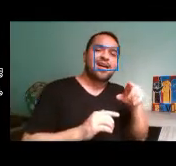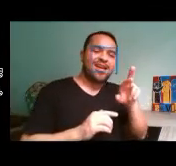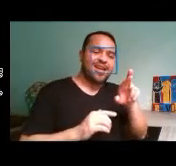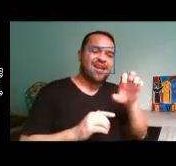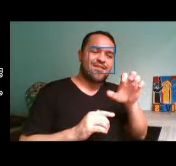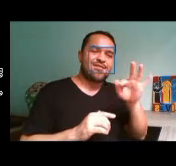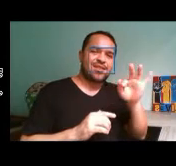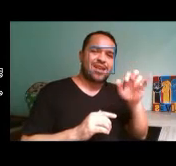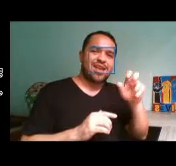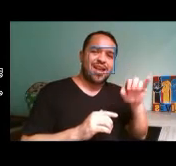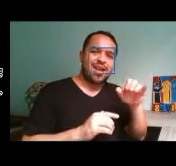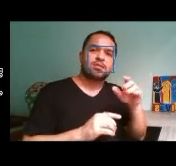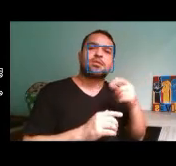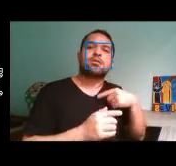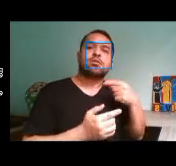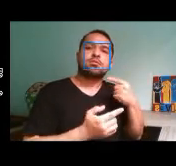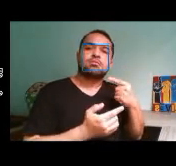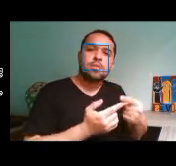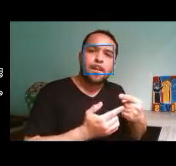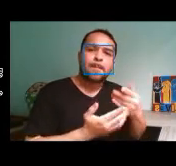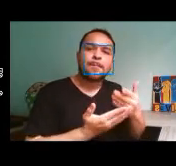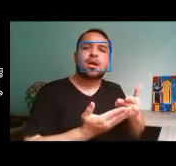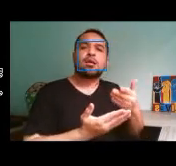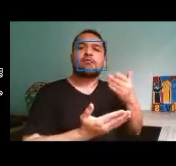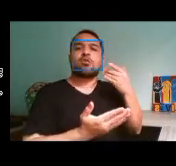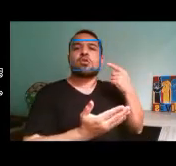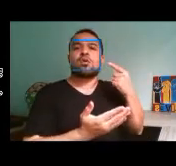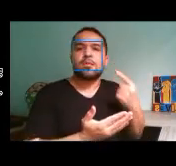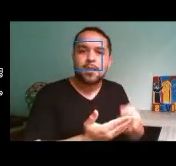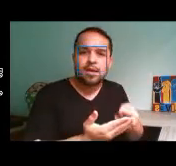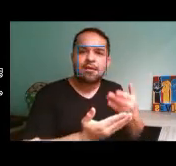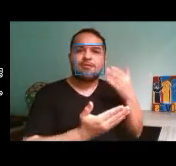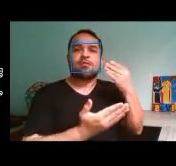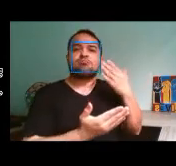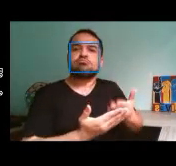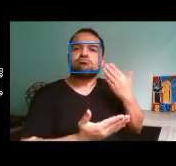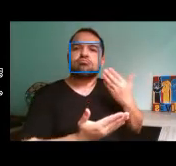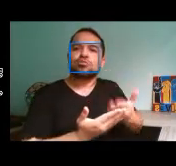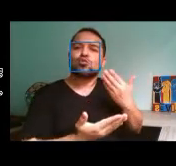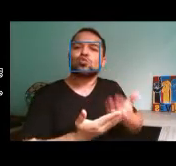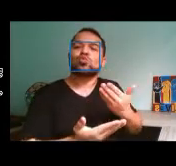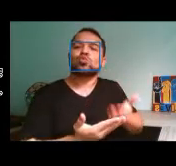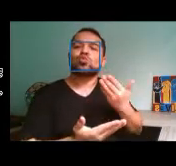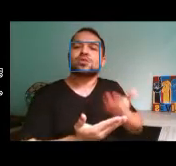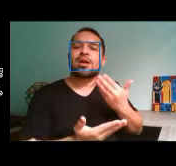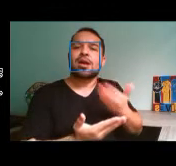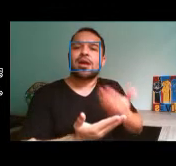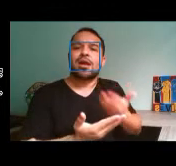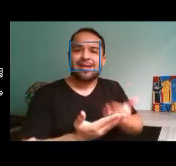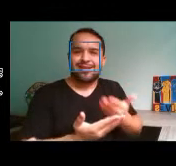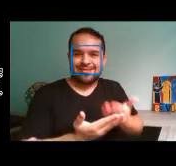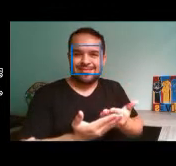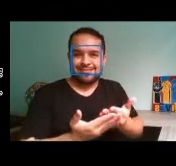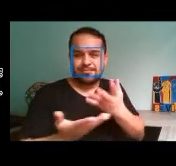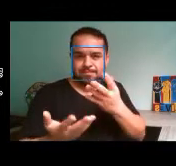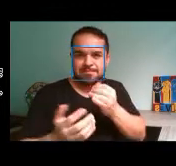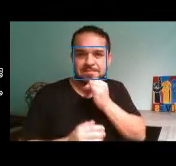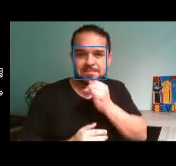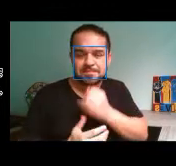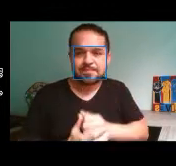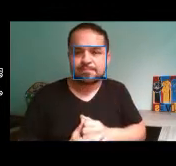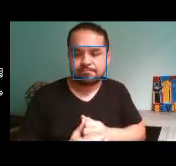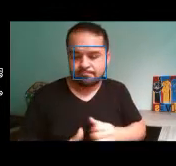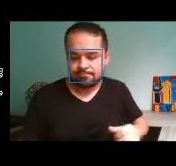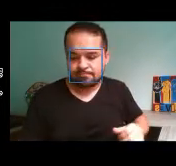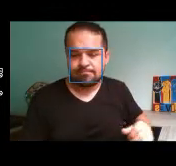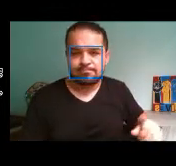de quando refreia, né? do estudar, tem uma parada aqui programada e um retorno, estudar várias